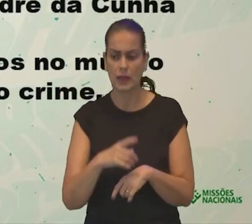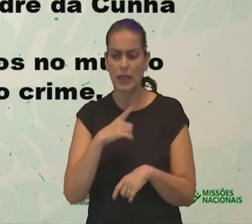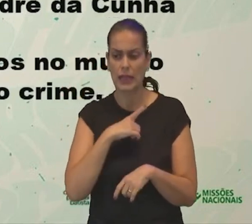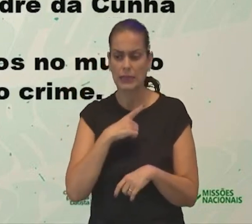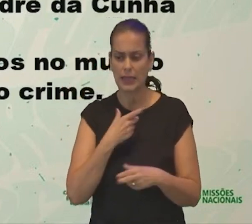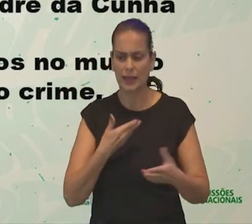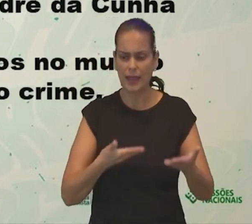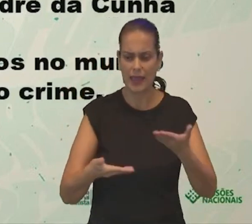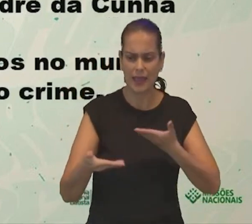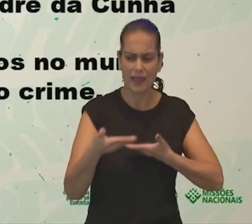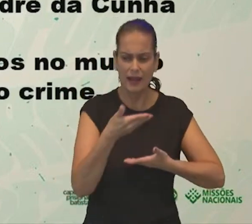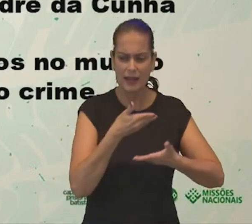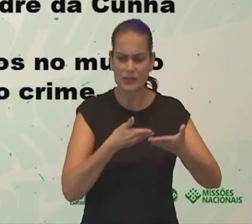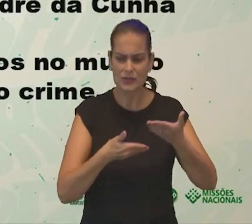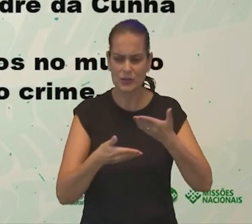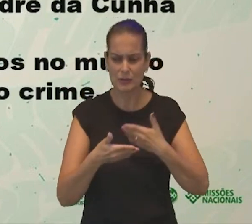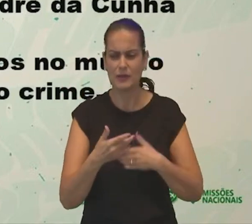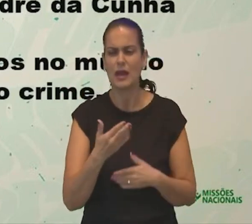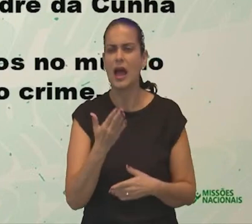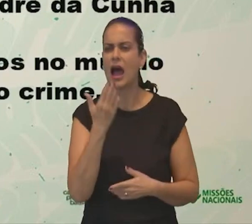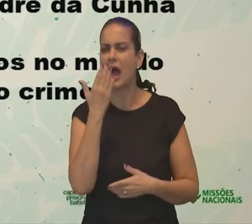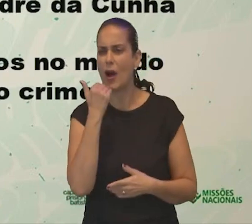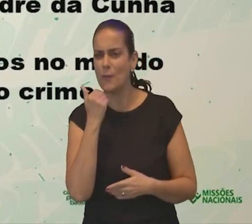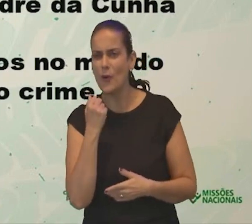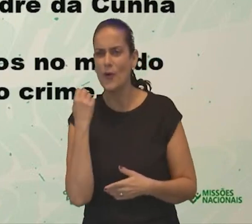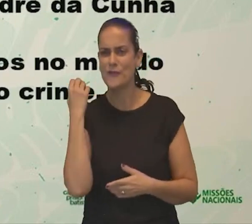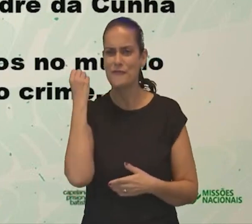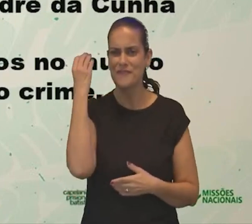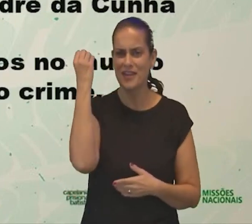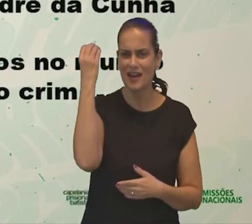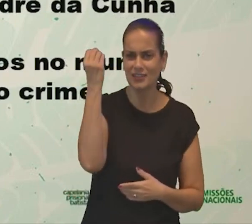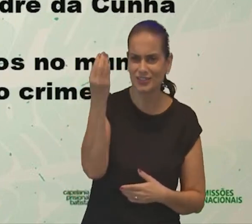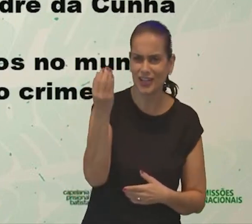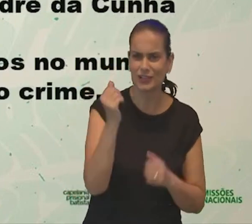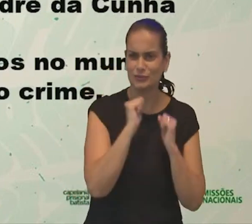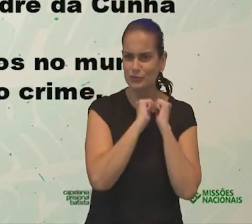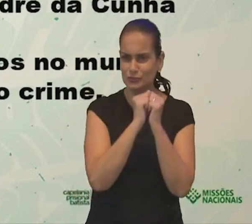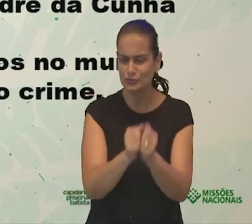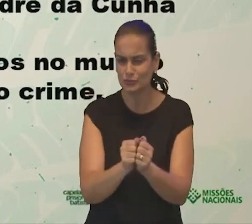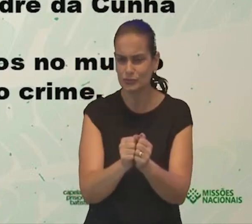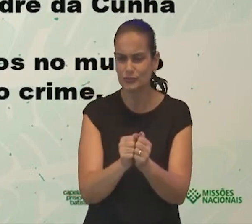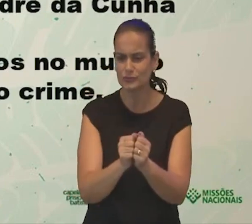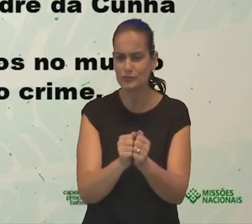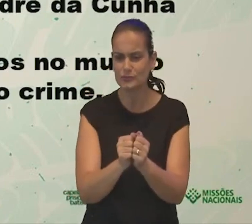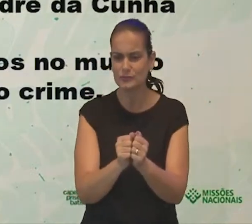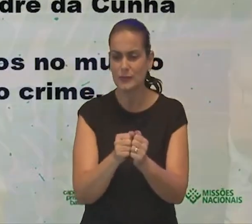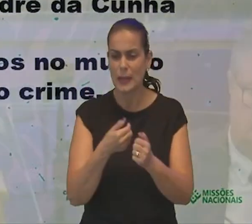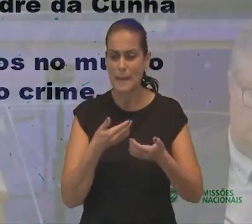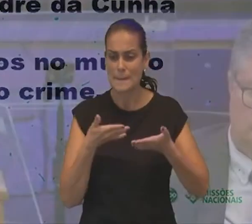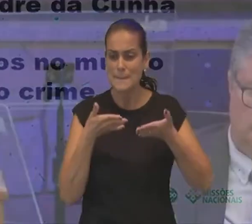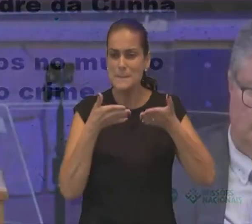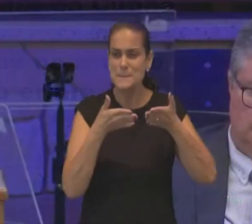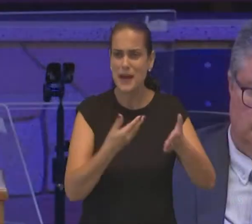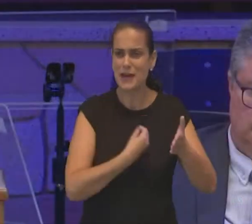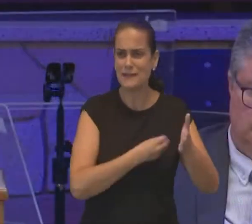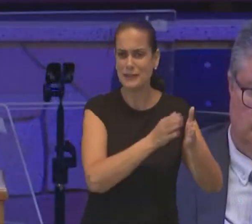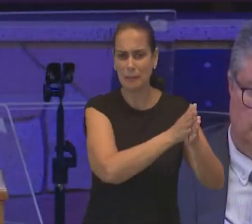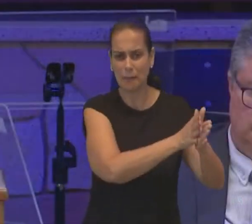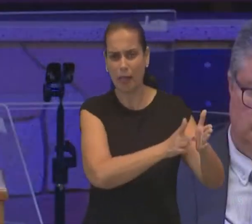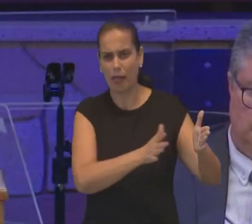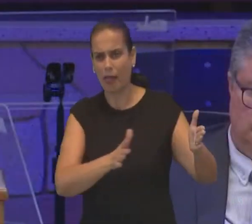um relacionamento de almoçar, de viajar. Eu participei toda a vida de